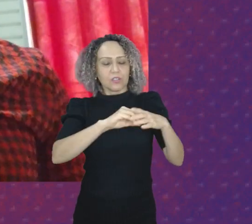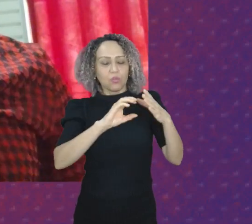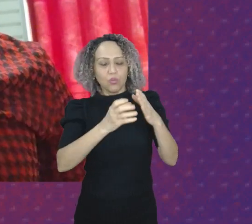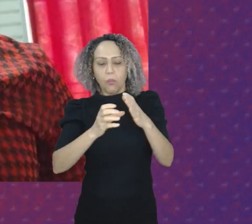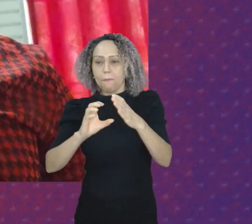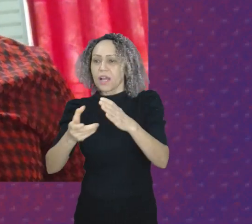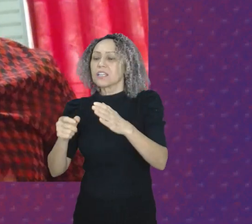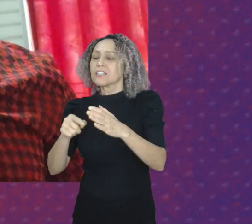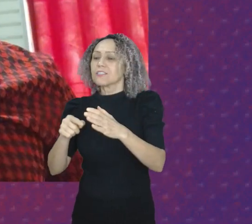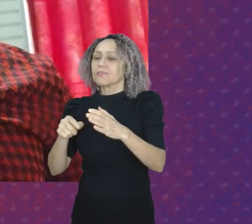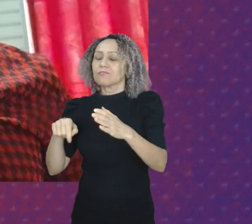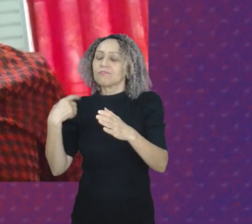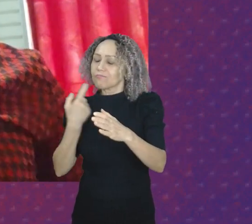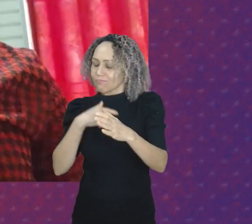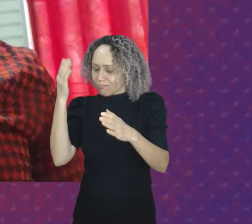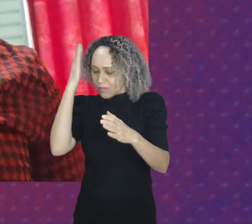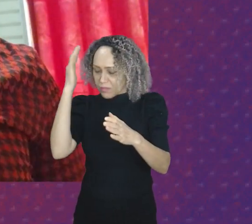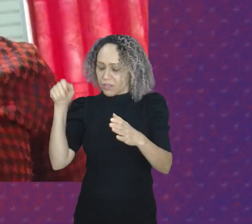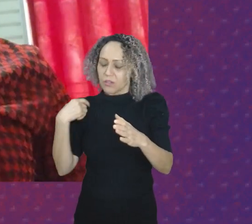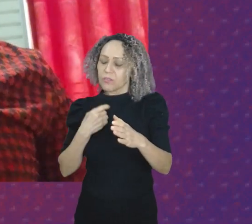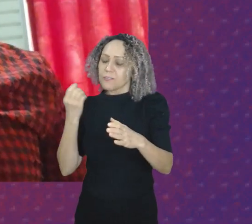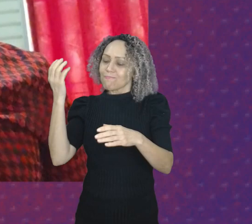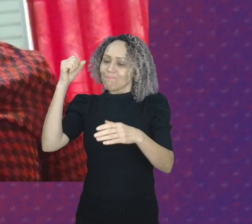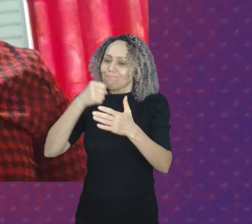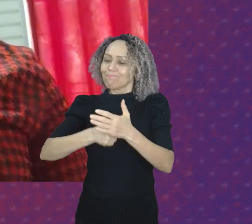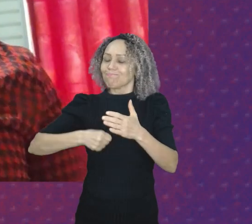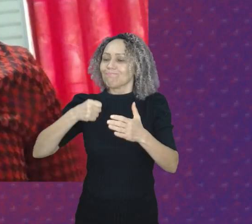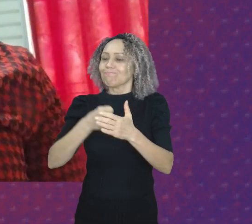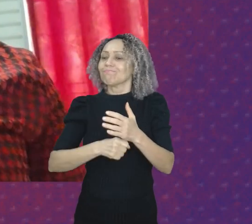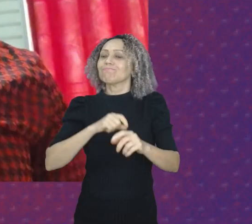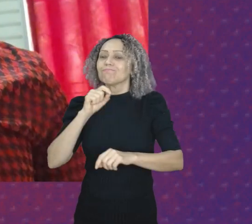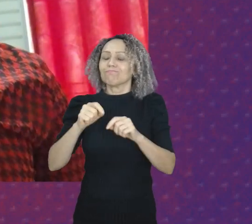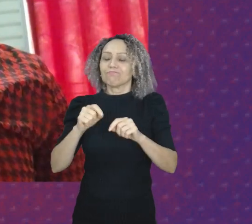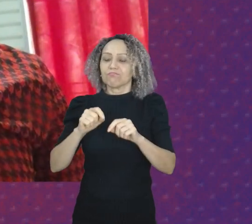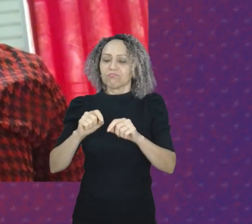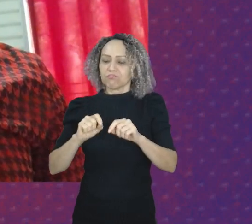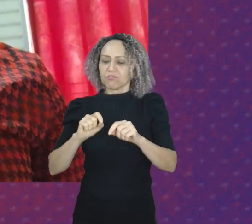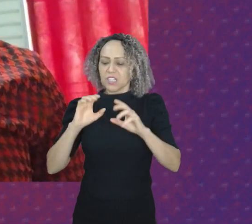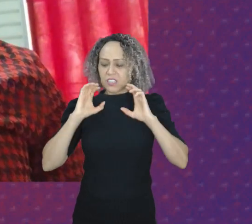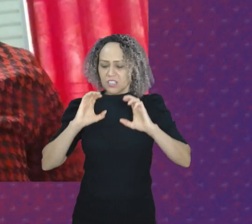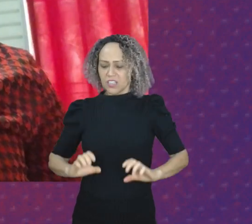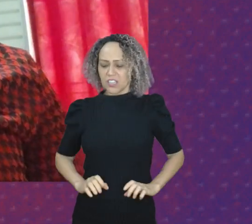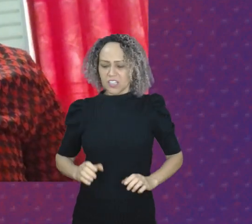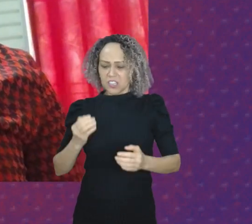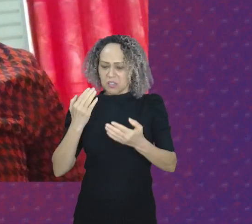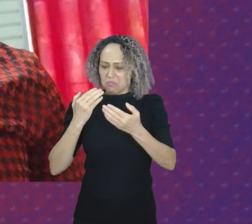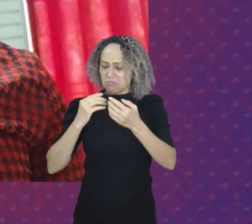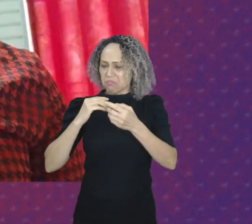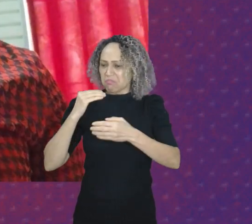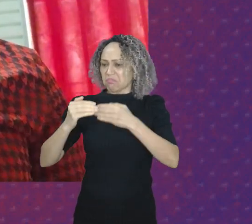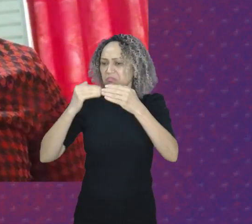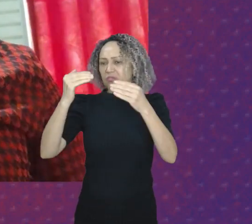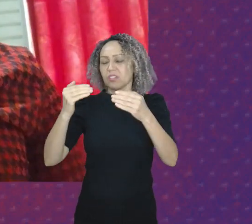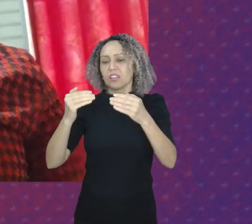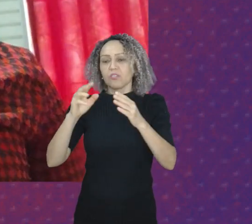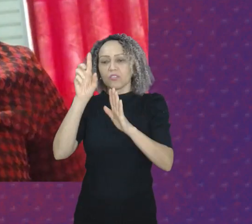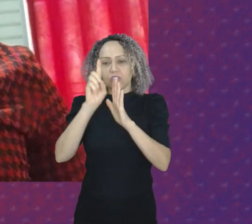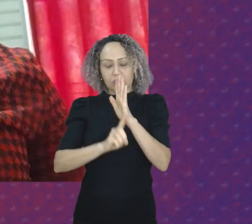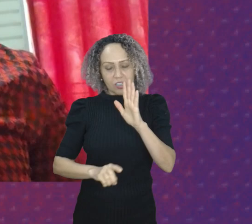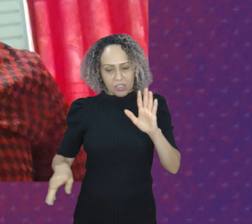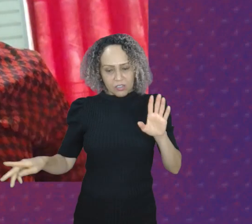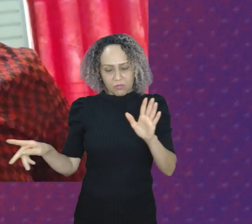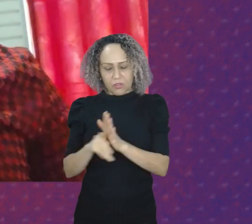que podemos estar atuando de melhor forma para a promoção da cidadania e dos direitos humanos para a população LGBT.